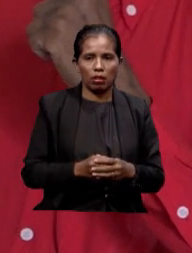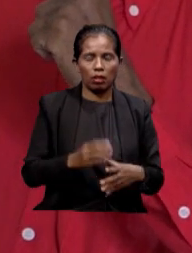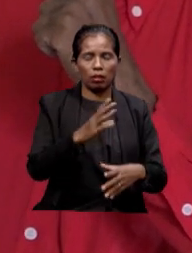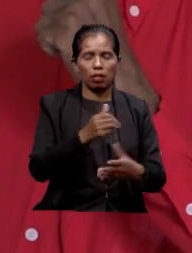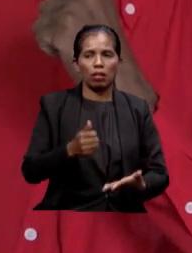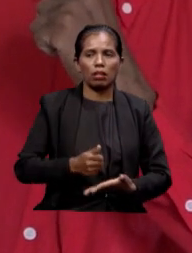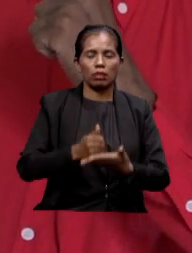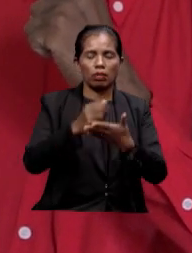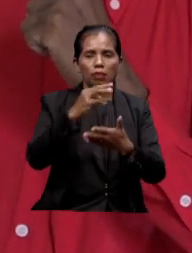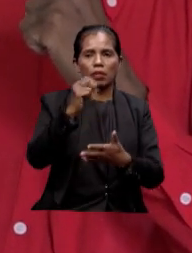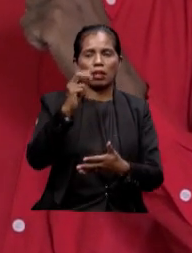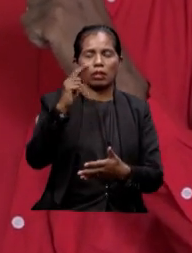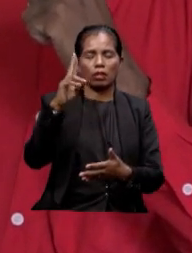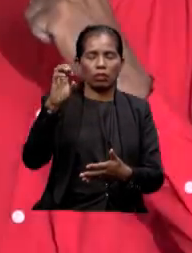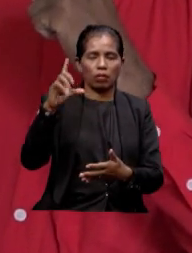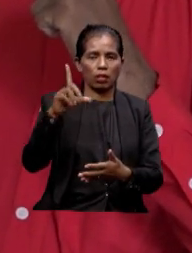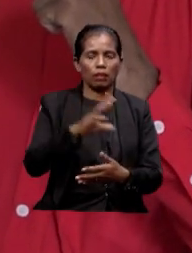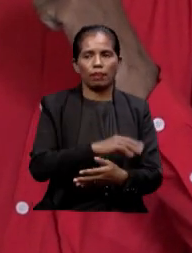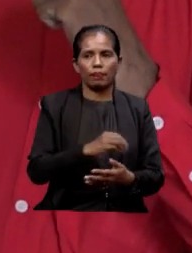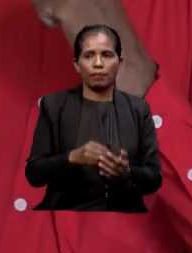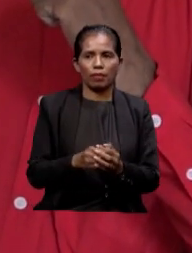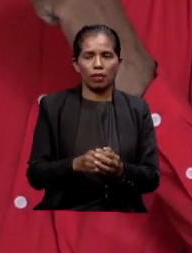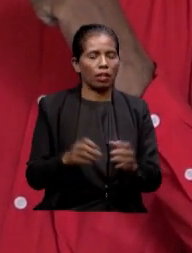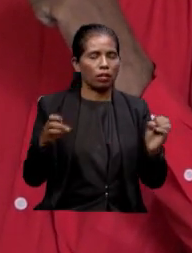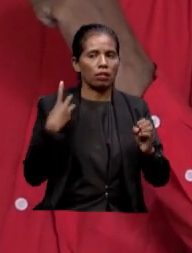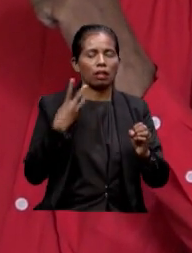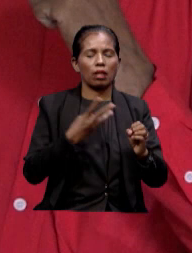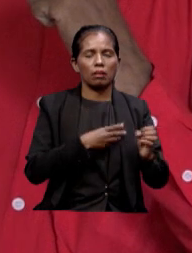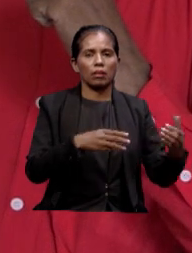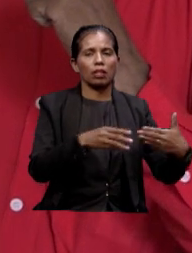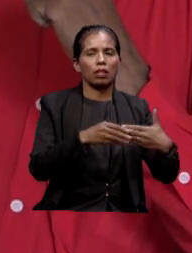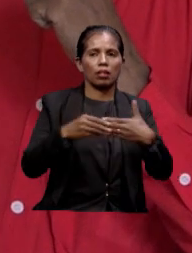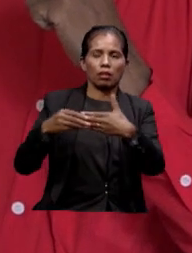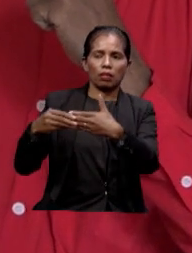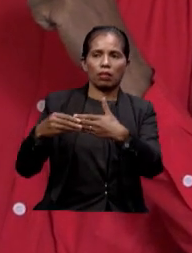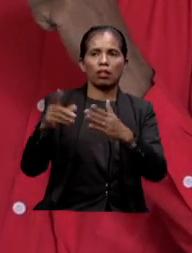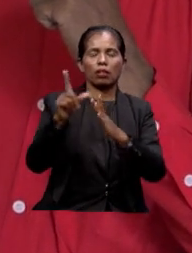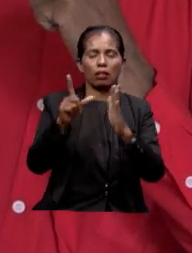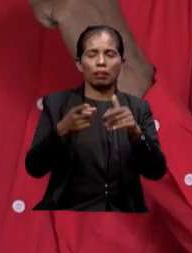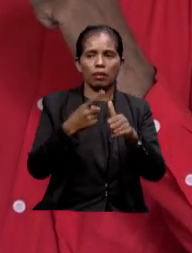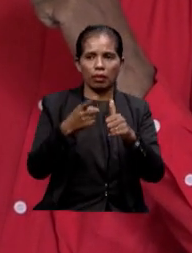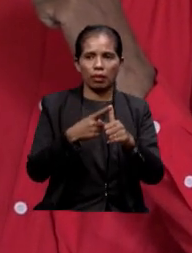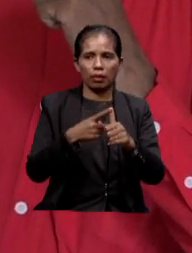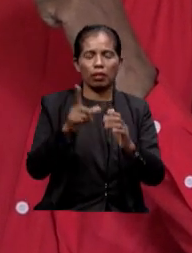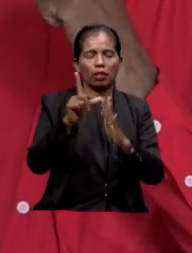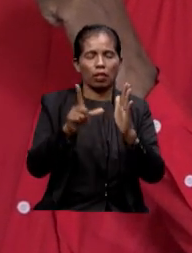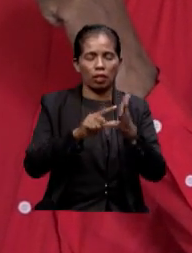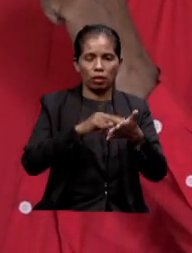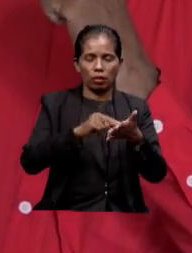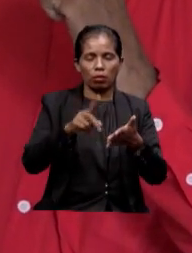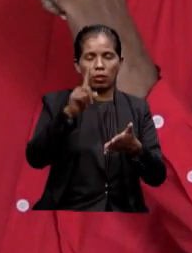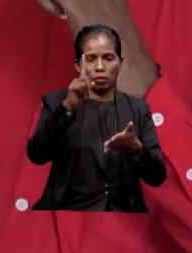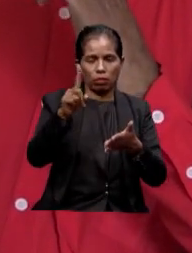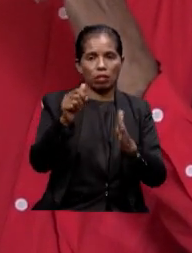gusma e laos anima mobiliza vai ver lei mobiliza primeiro lei número 1 artigo